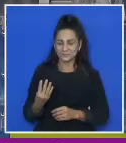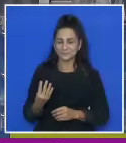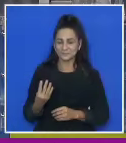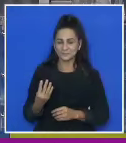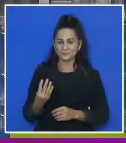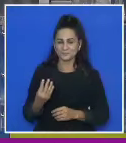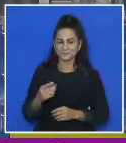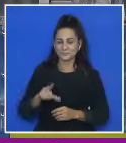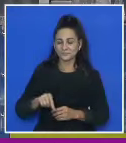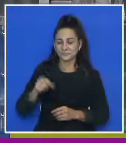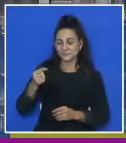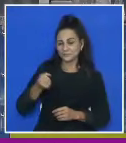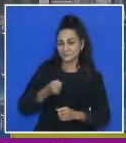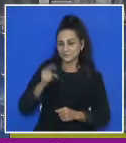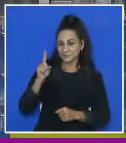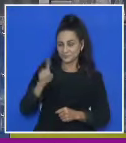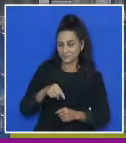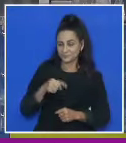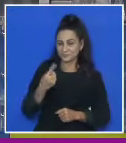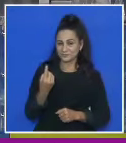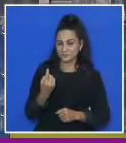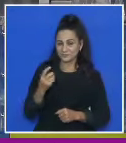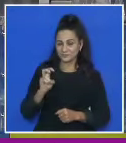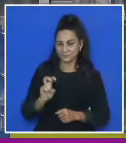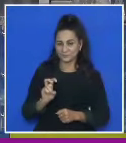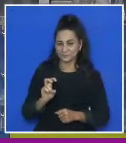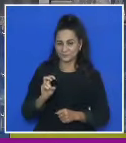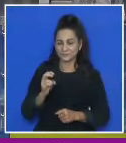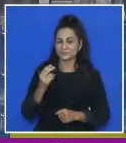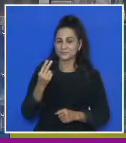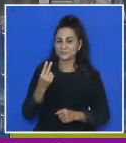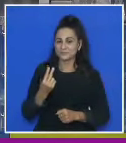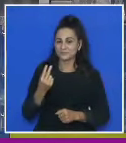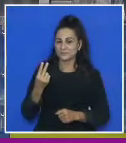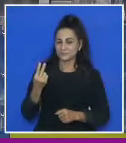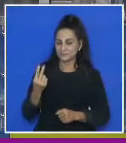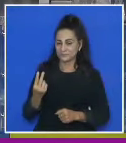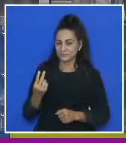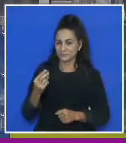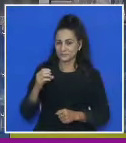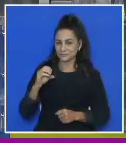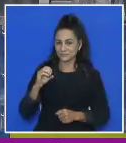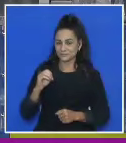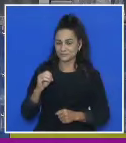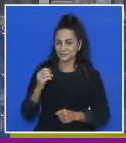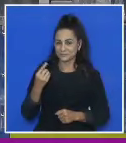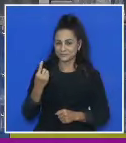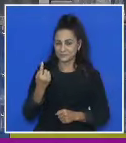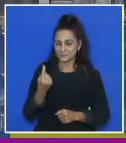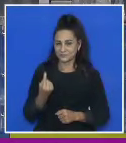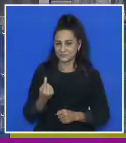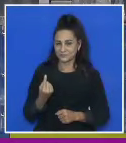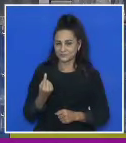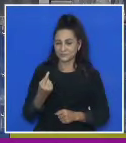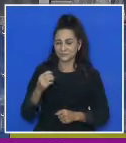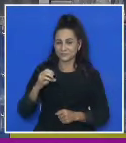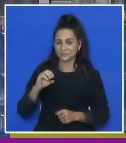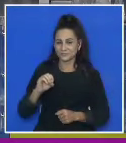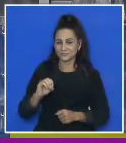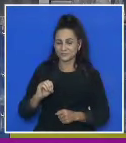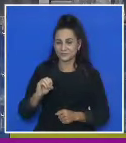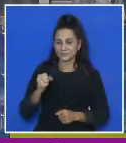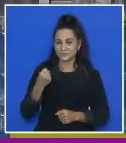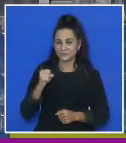2.364. Números sorteados: 15, 22, 01,